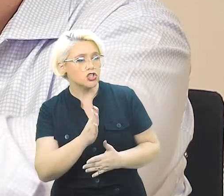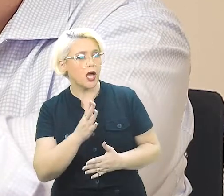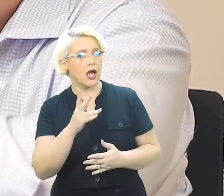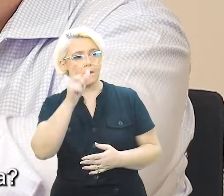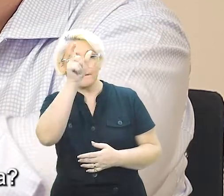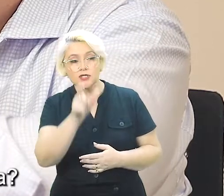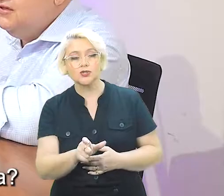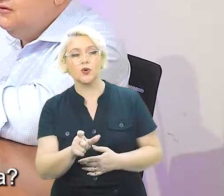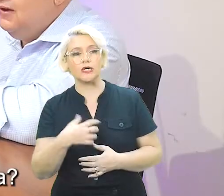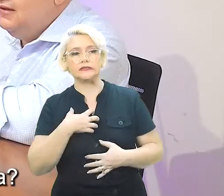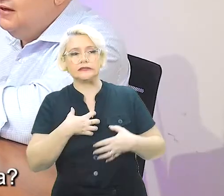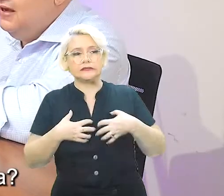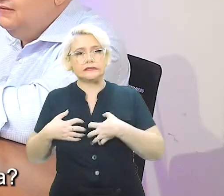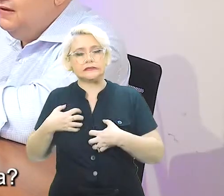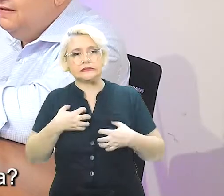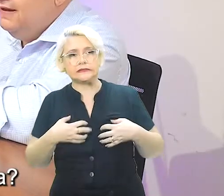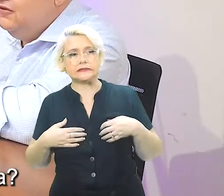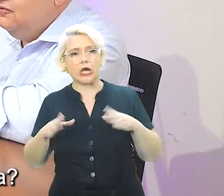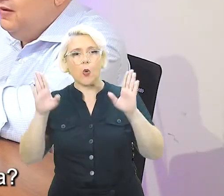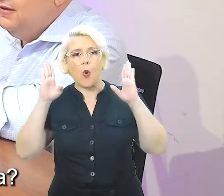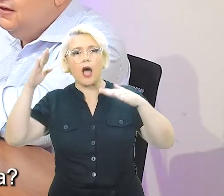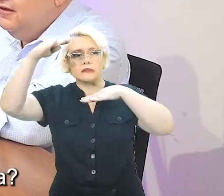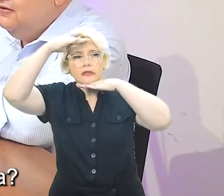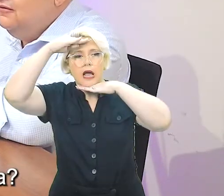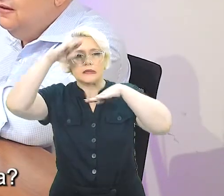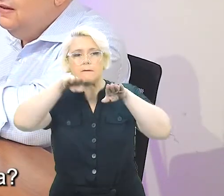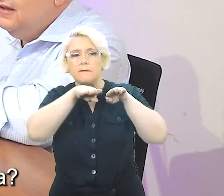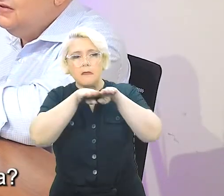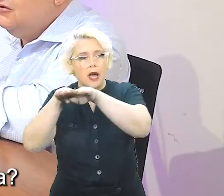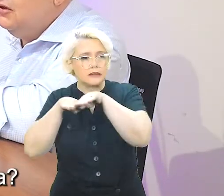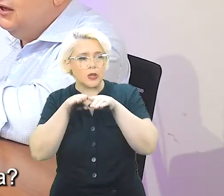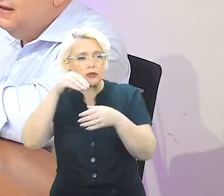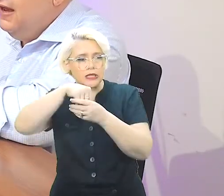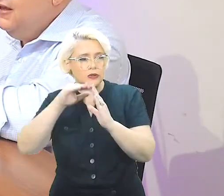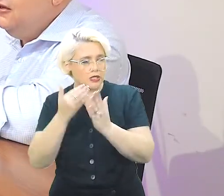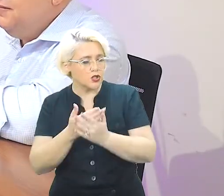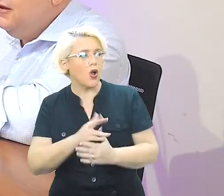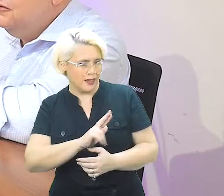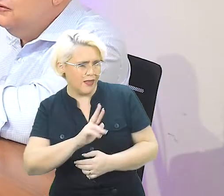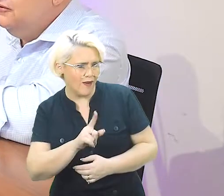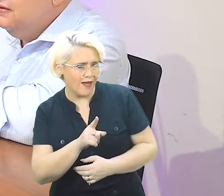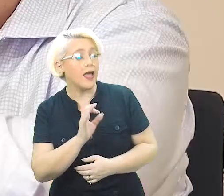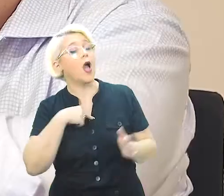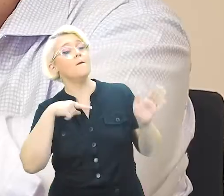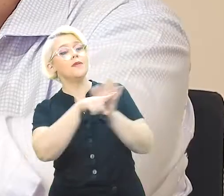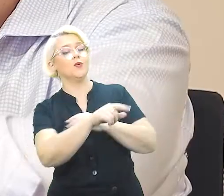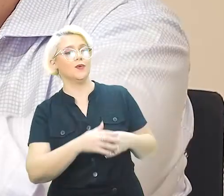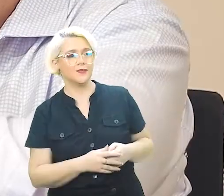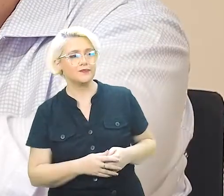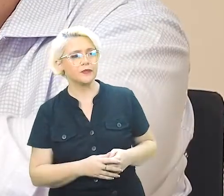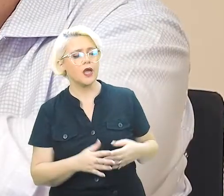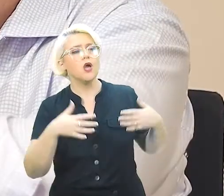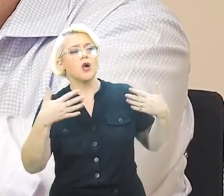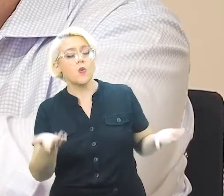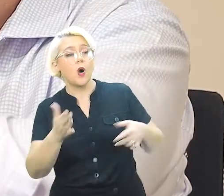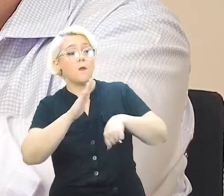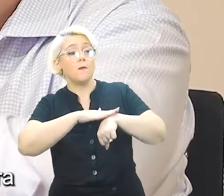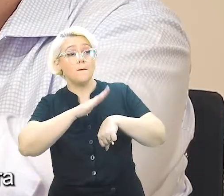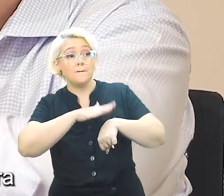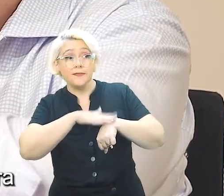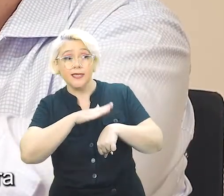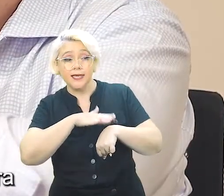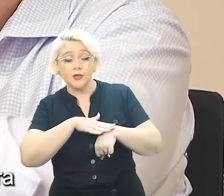pessoa assim que não se enquadrava no padrão da escola. Aí eu lhe pergunto, em que